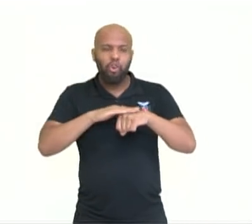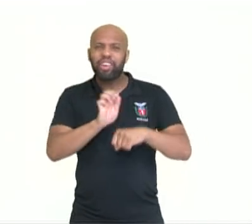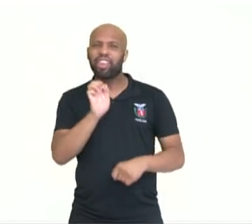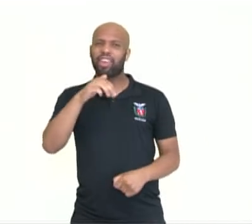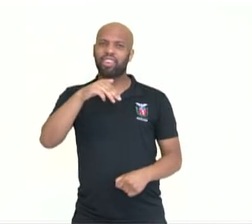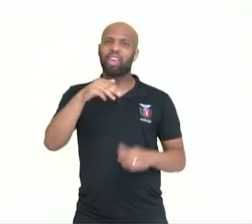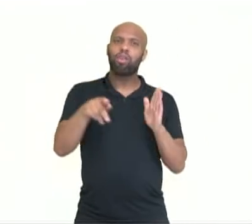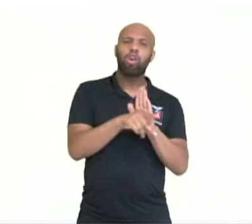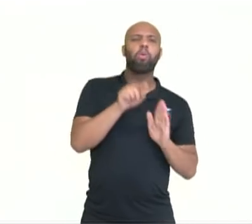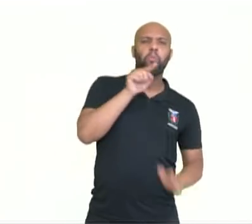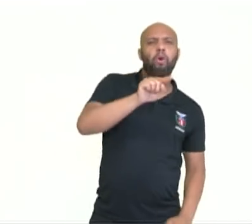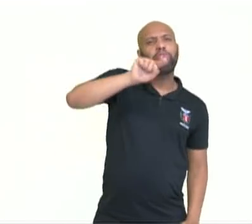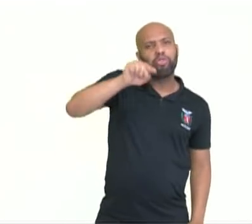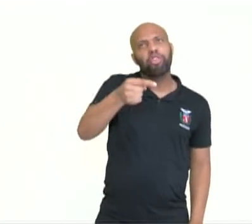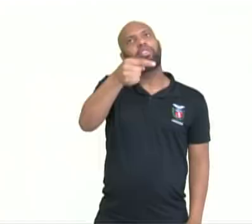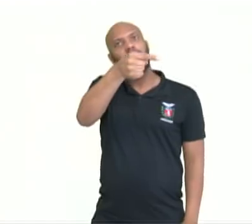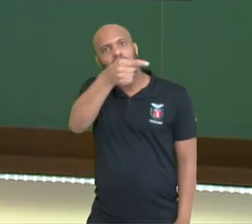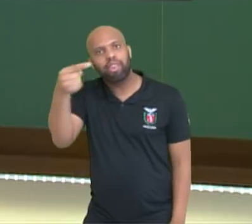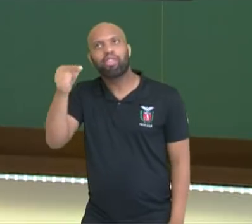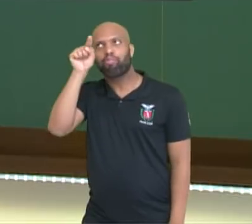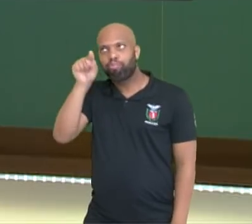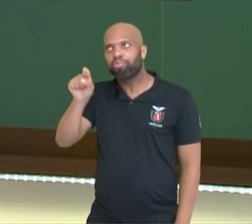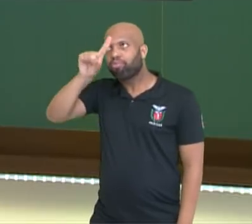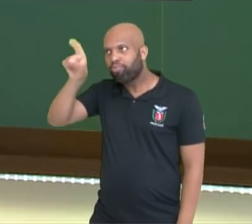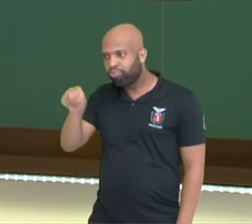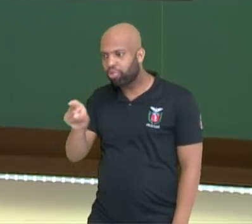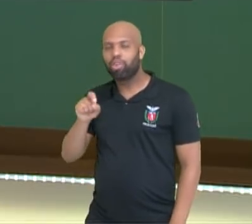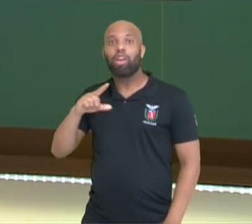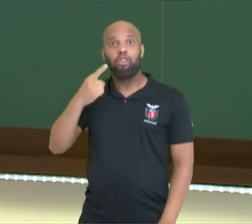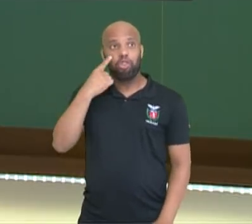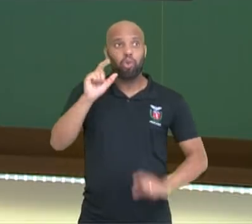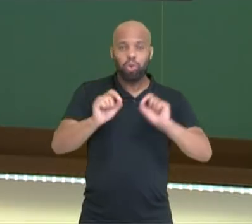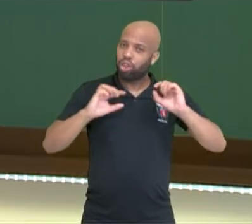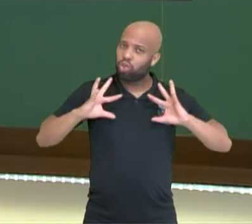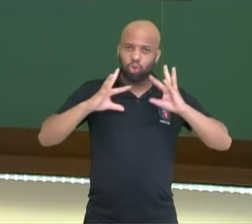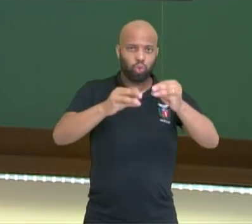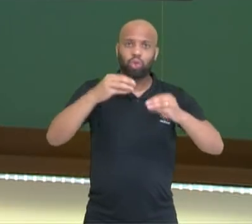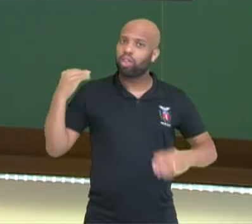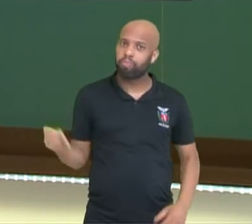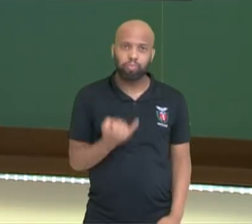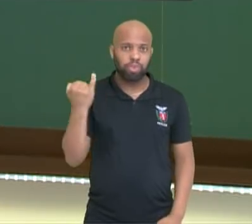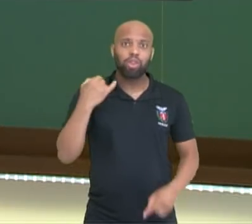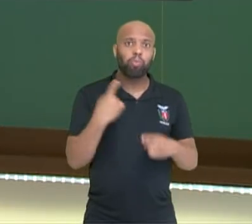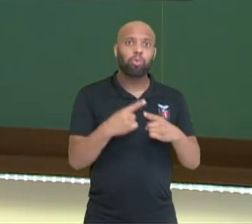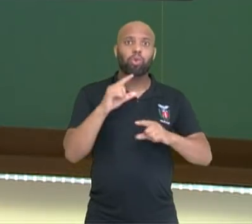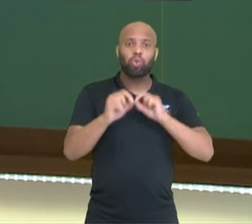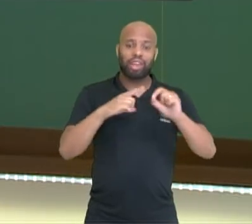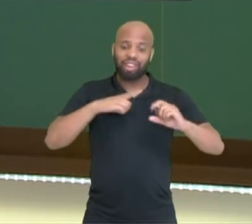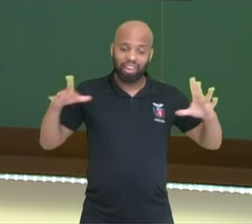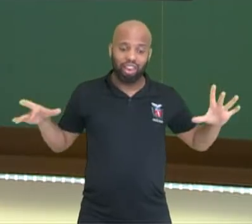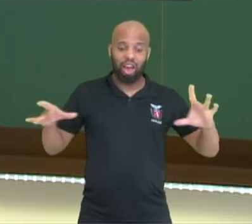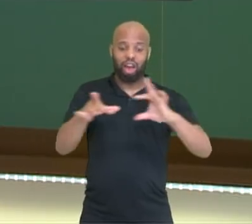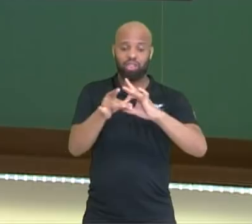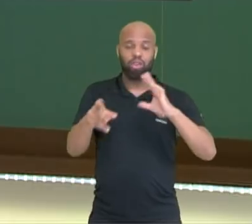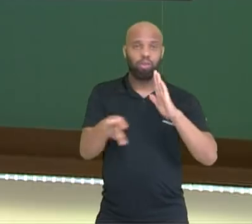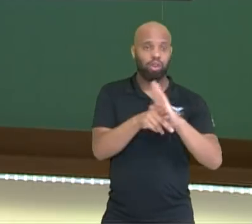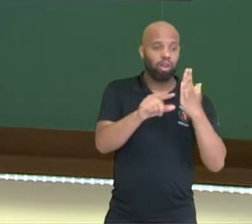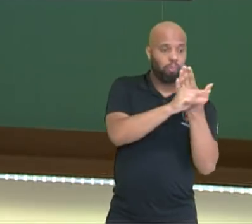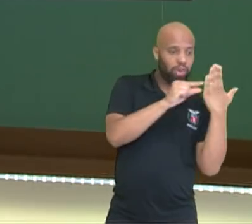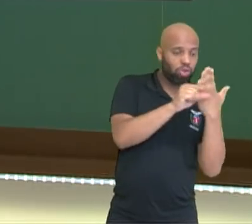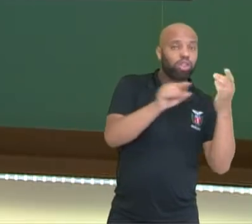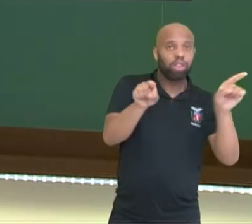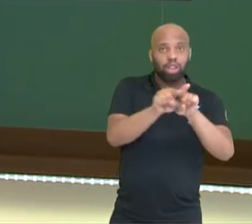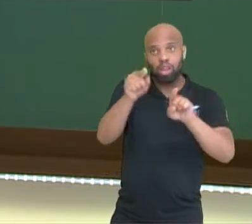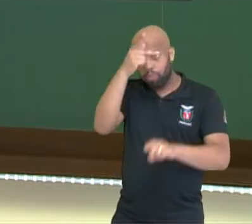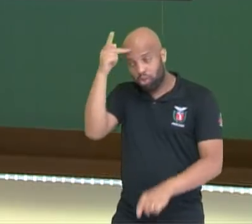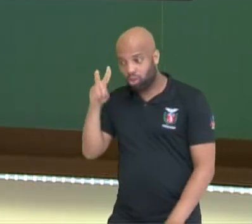pontuação. Vimos que todos são importantes, pois eles são a ponte entre o autor e o leitor